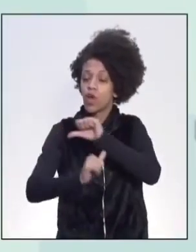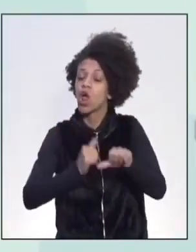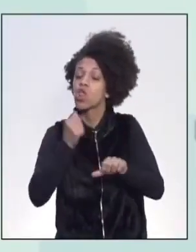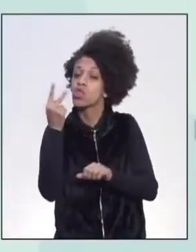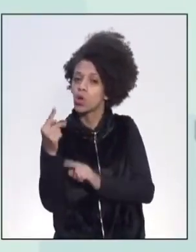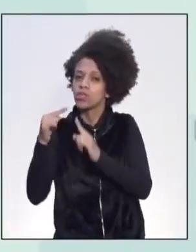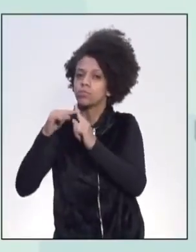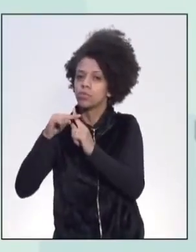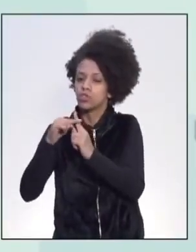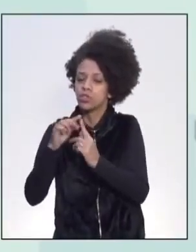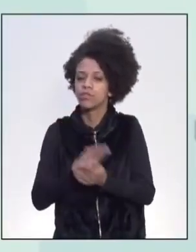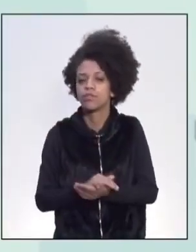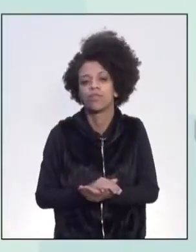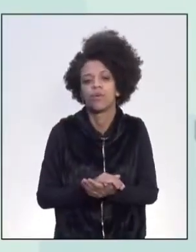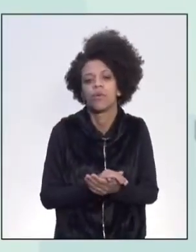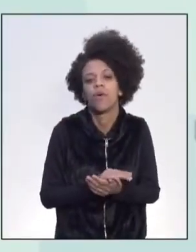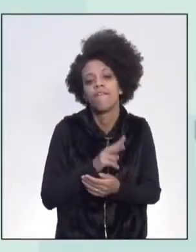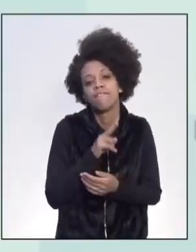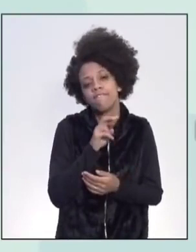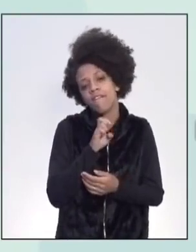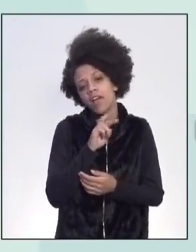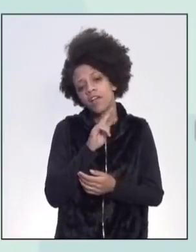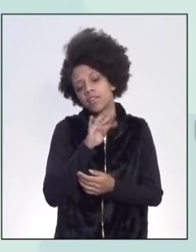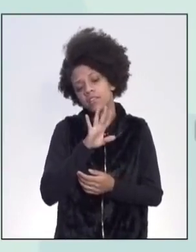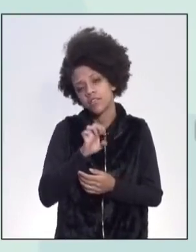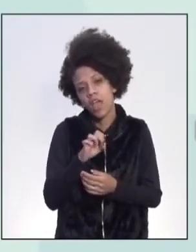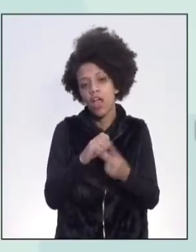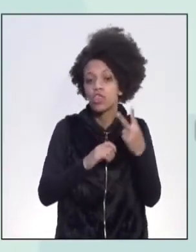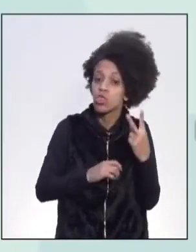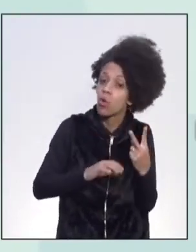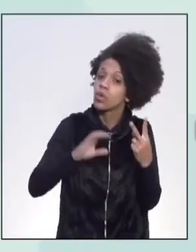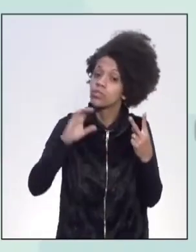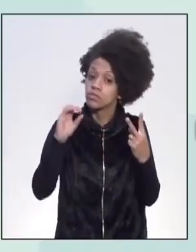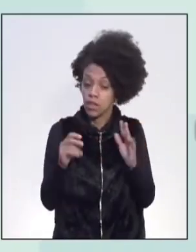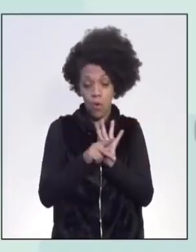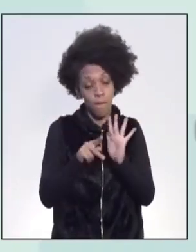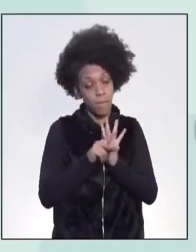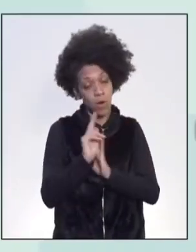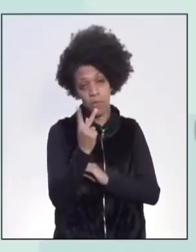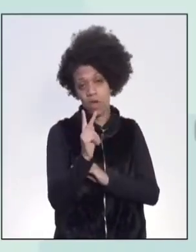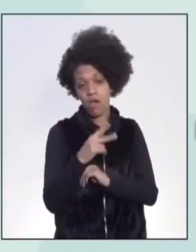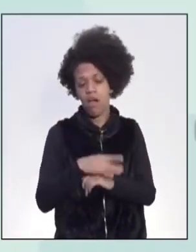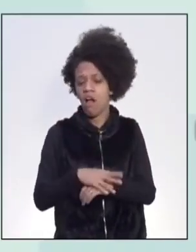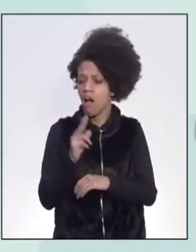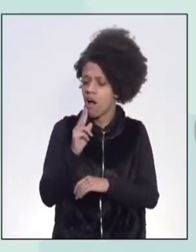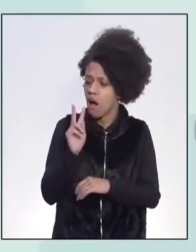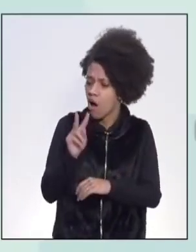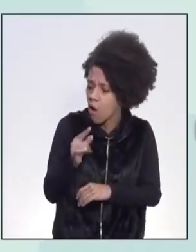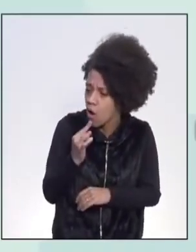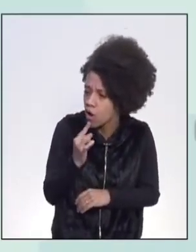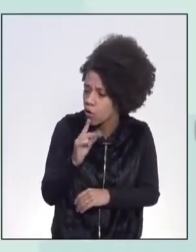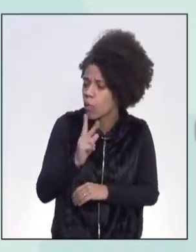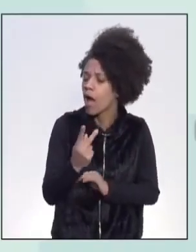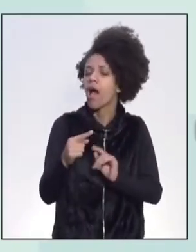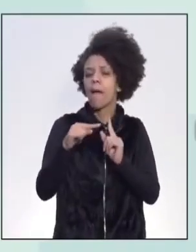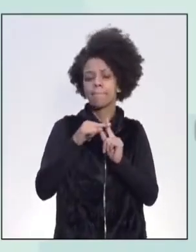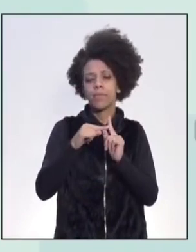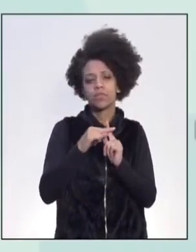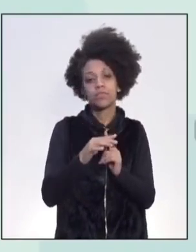positivo, sim. O vértice é 2 e 0, porque está vendo o H? É o próprio H. Olha, o H é positivo, significa que foi